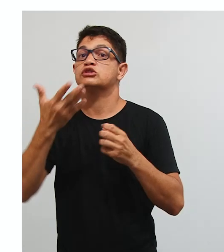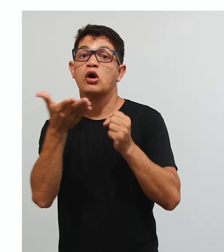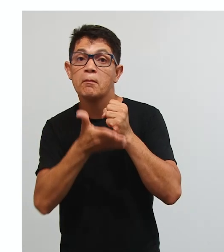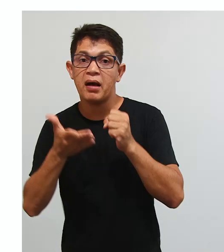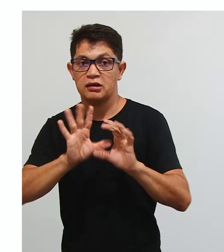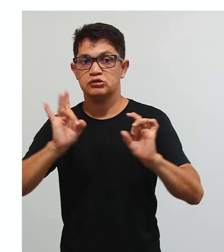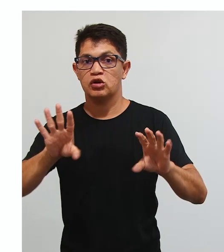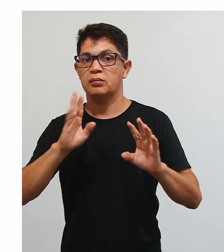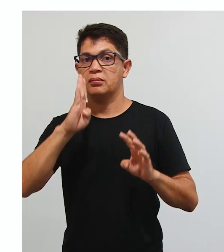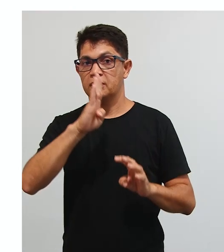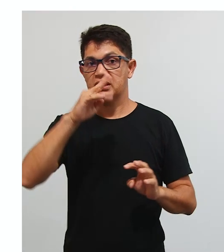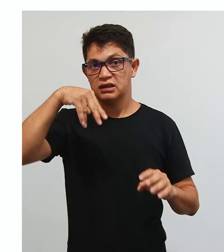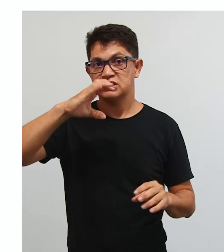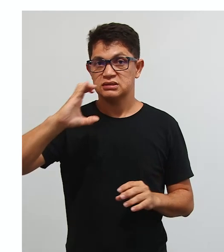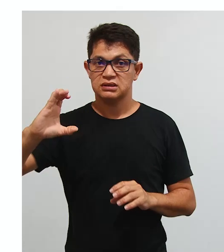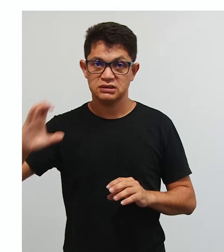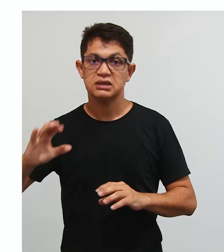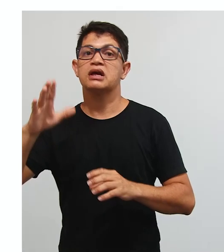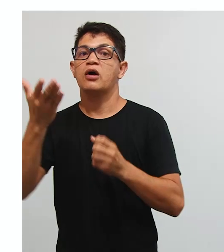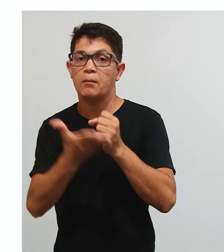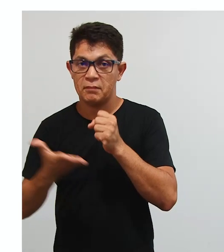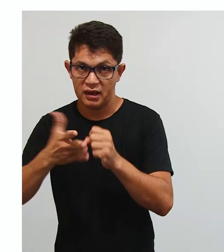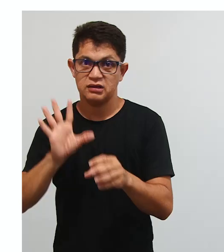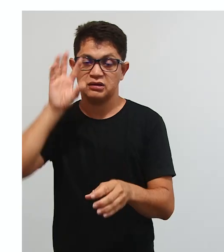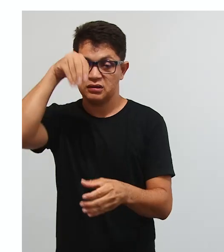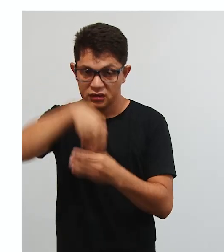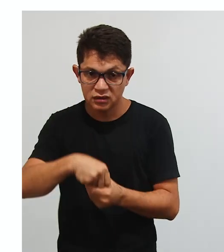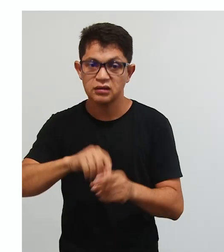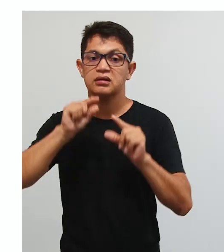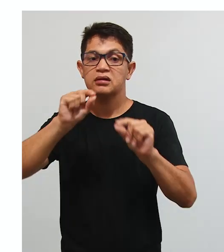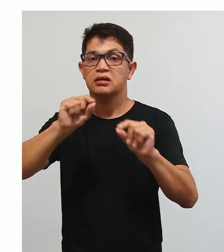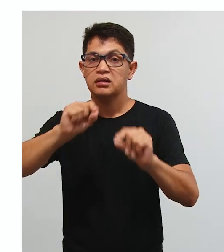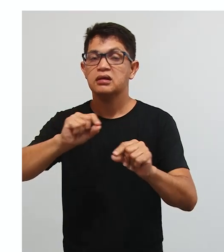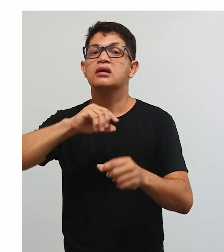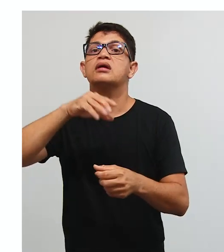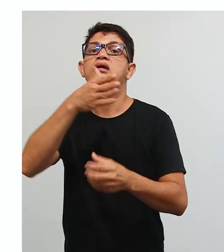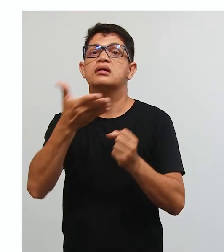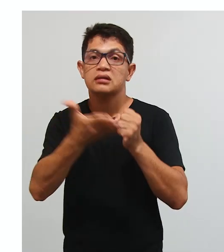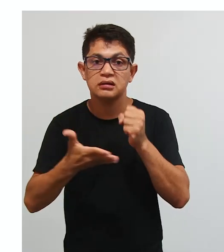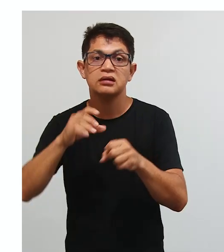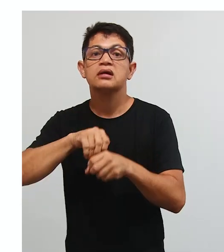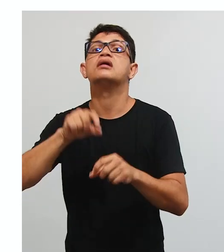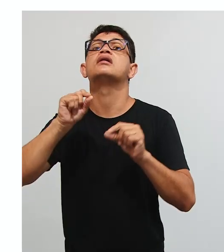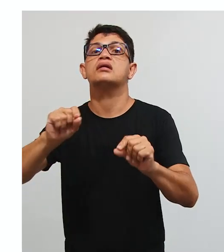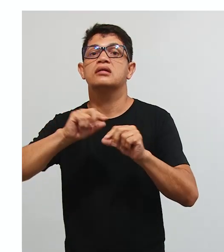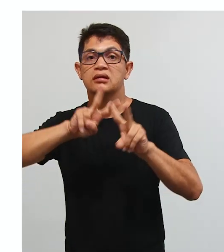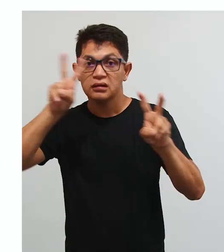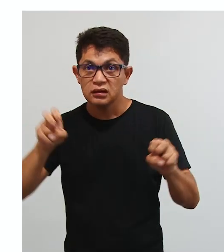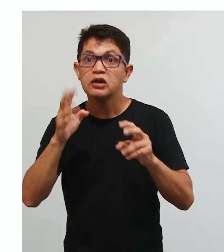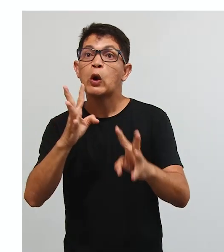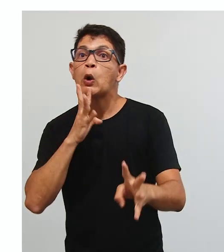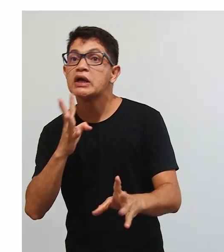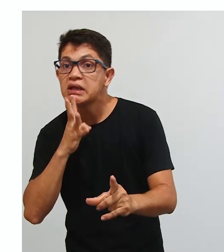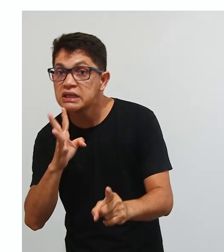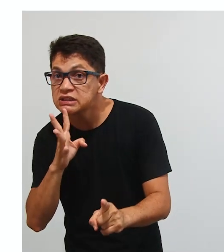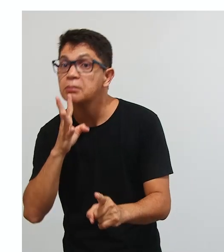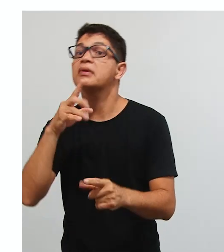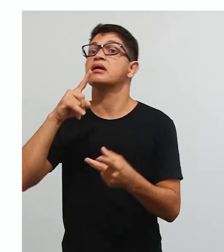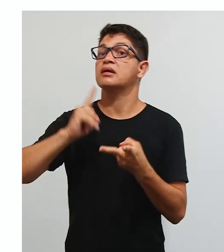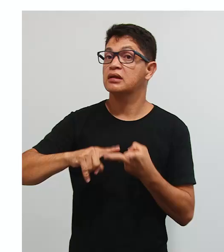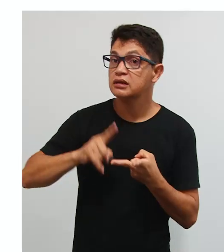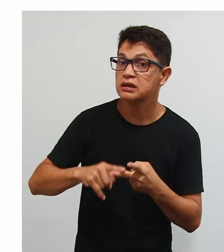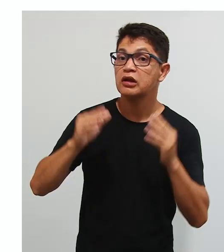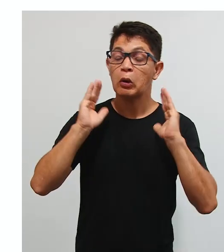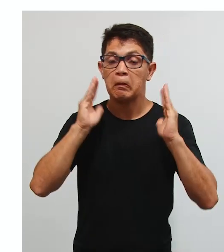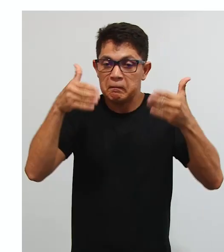responsabilidade da BNCC. Bom, essas bases da BNCC, elas vão estabelecer o quê? Os